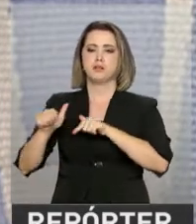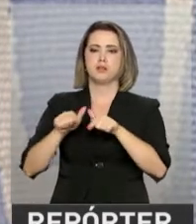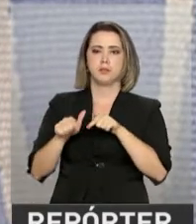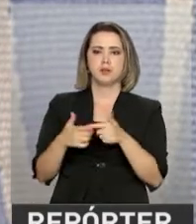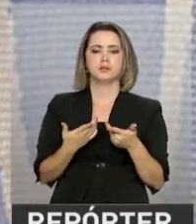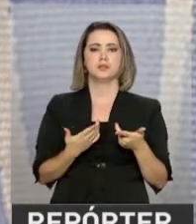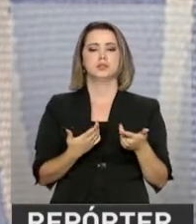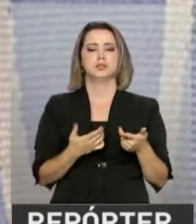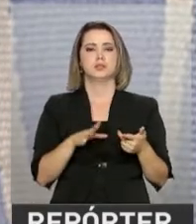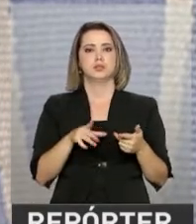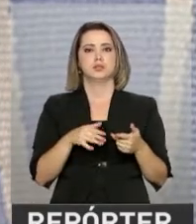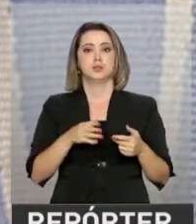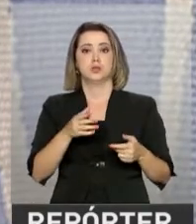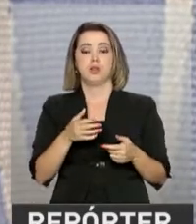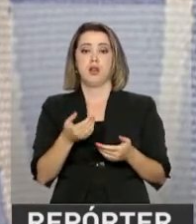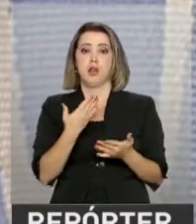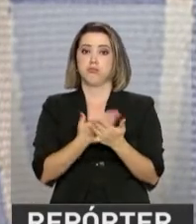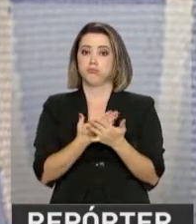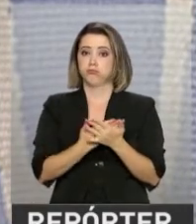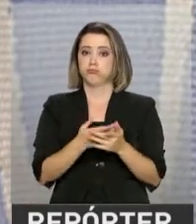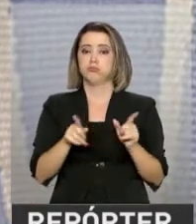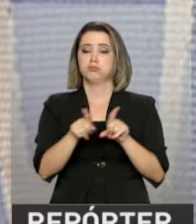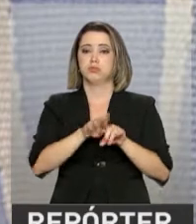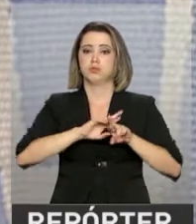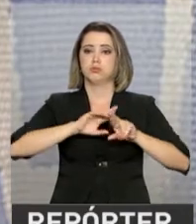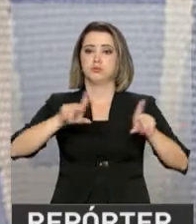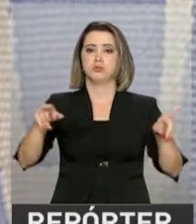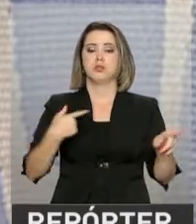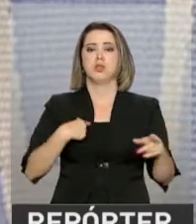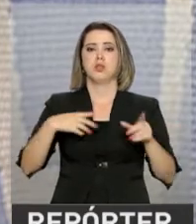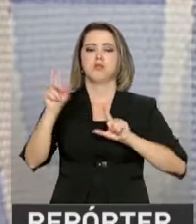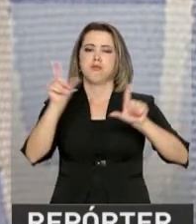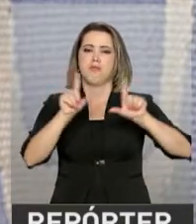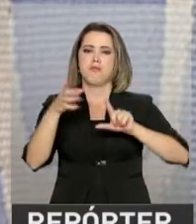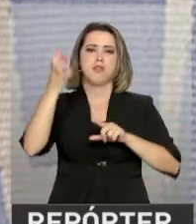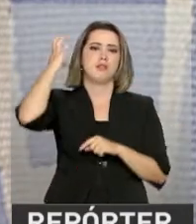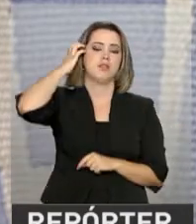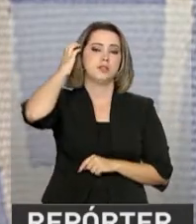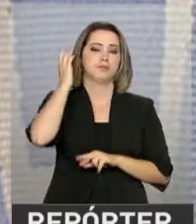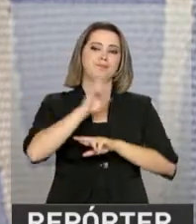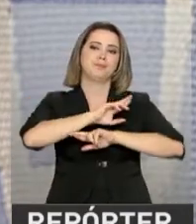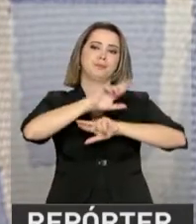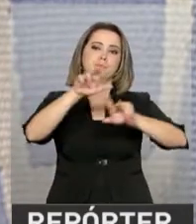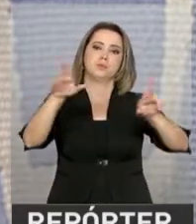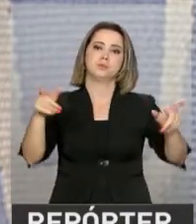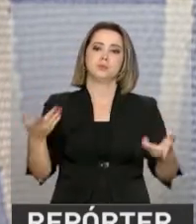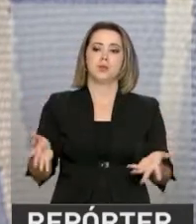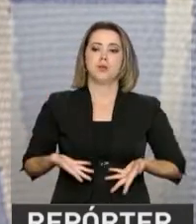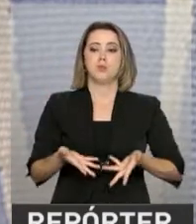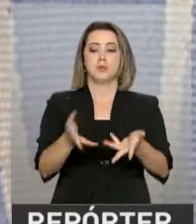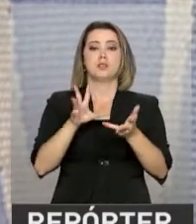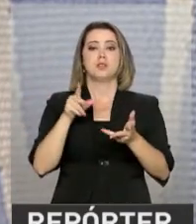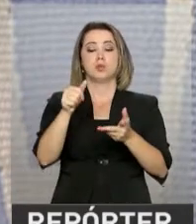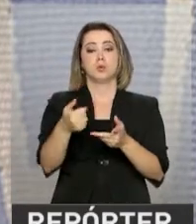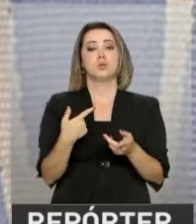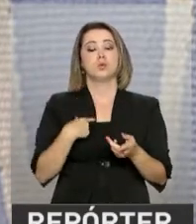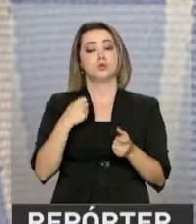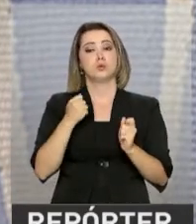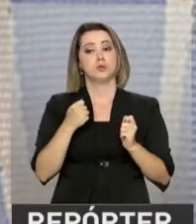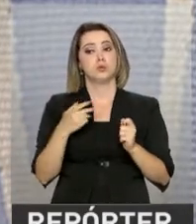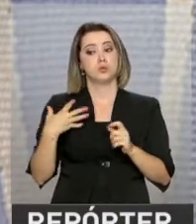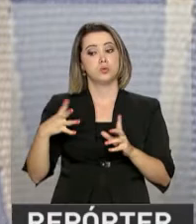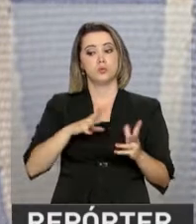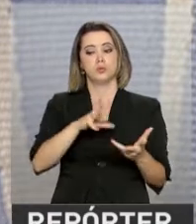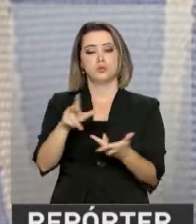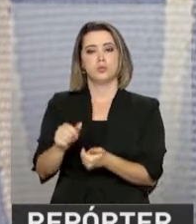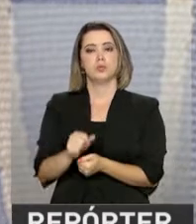trabalhadores, acadêmicos, meios de comunicação. Mobilizar esses atores mundo afora é um